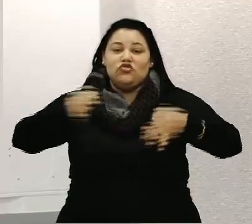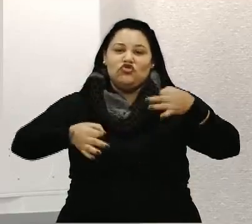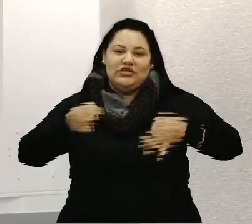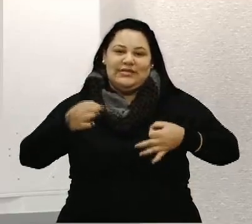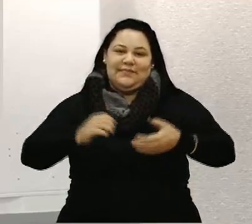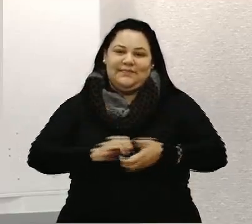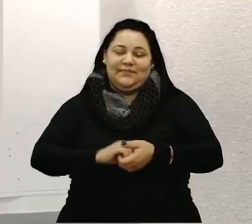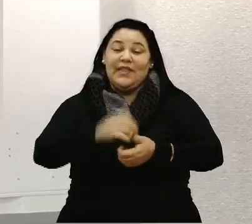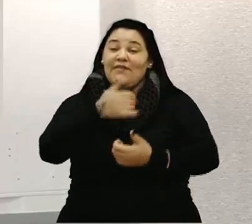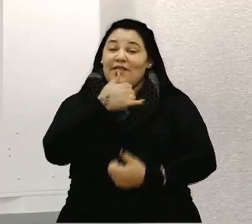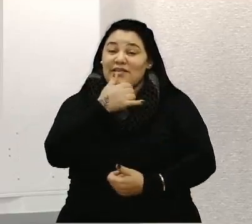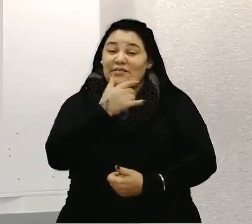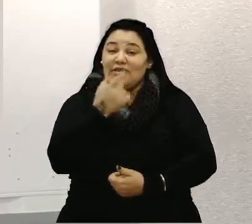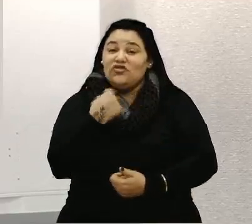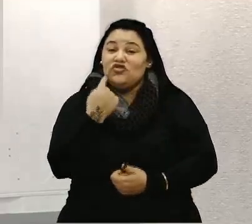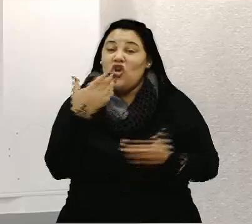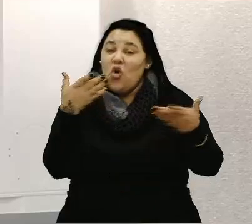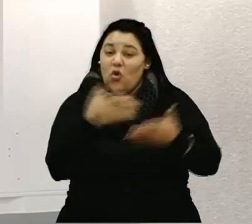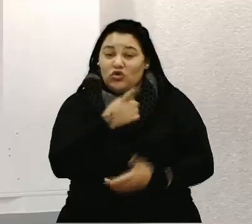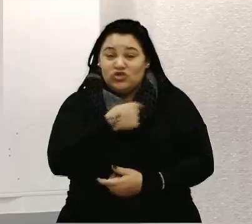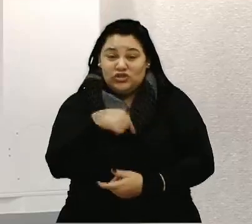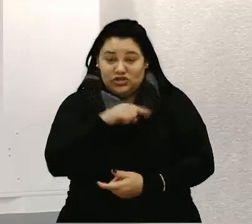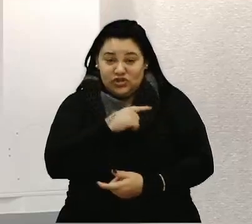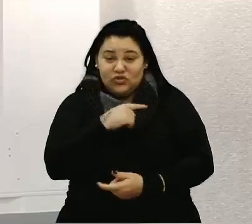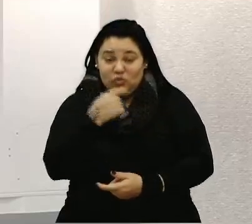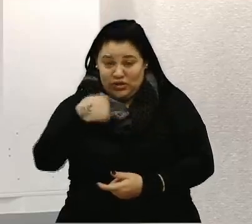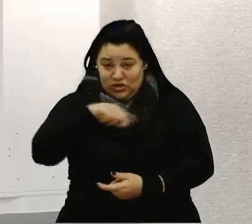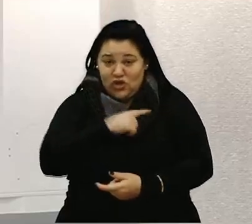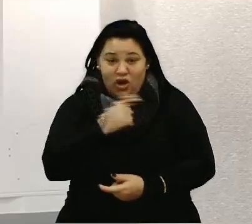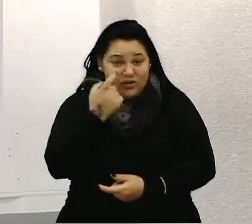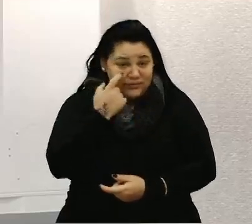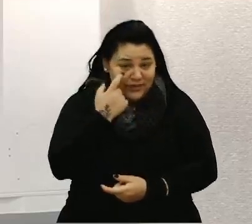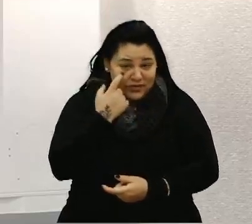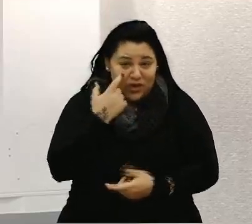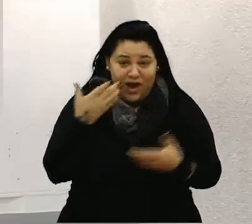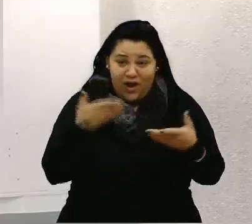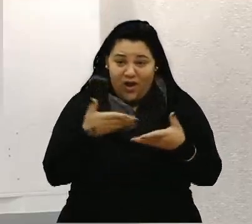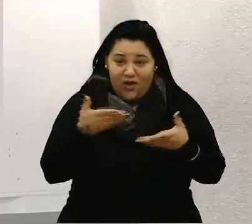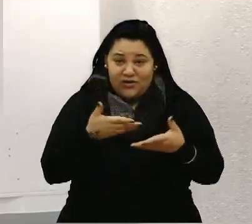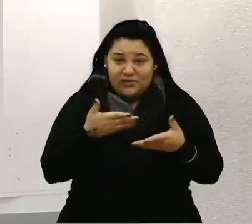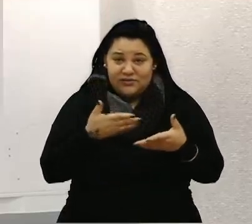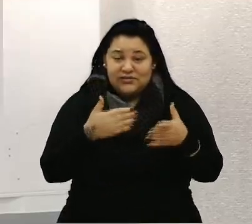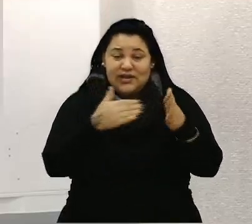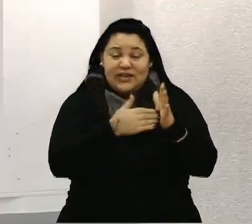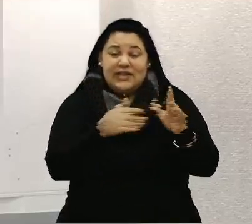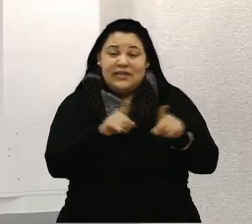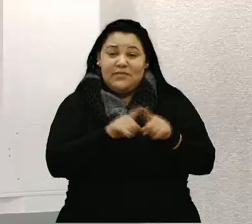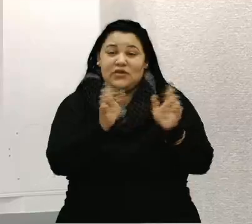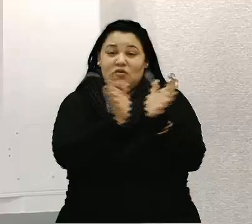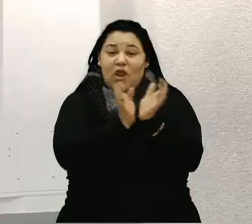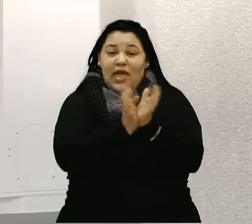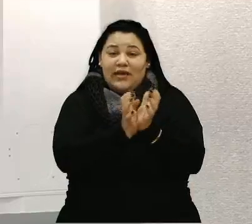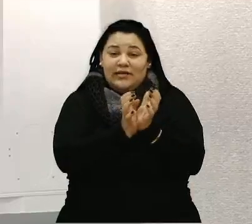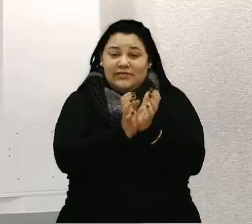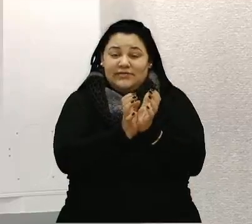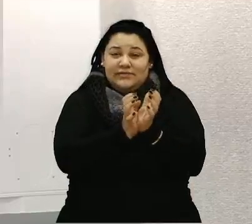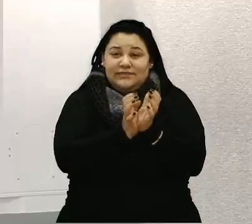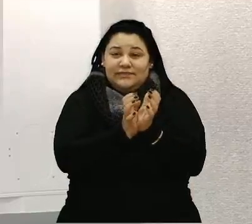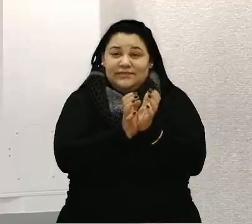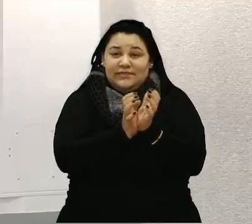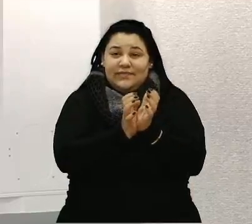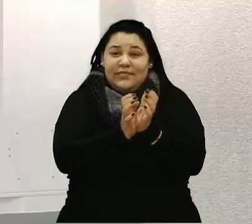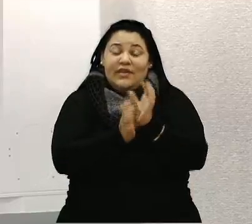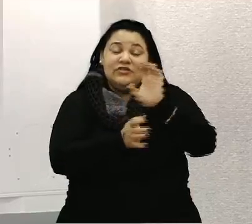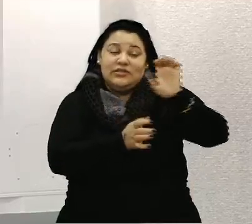o que nós estamos vendo de um tempo para cá, e aqui até mesmo os colegas de esquerda nos